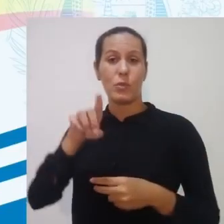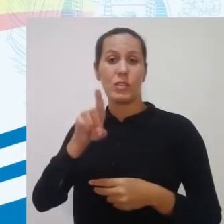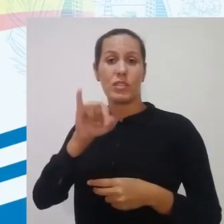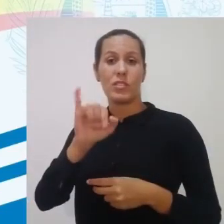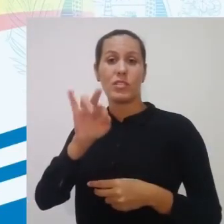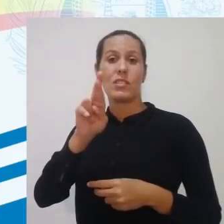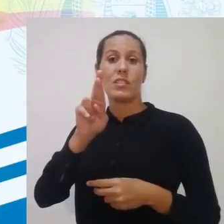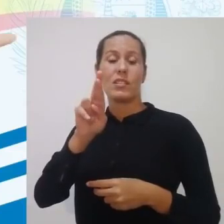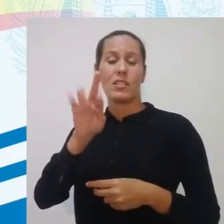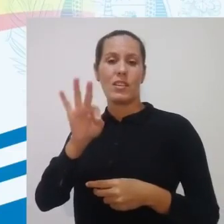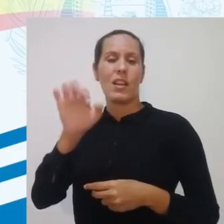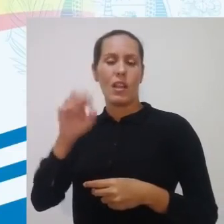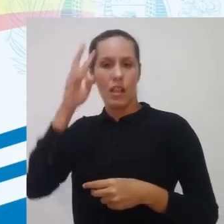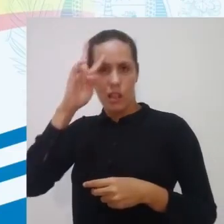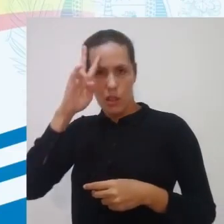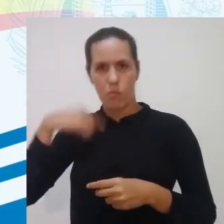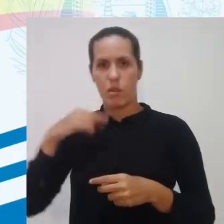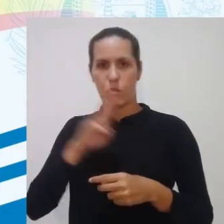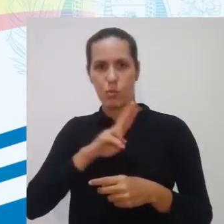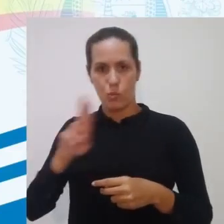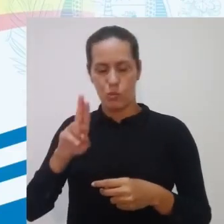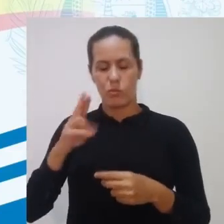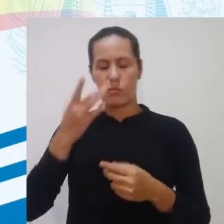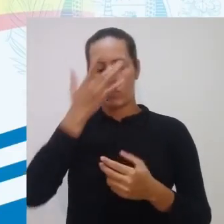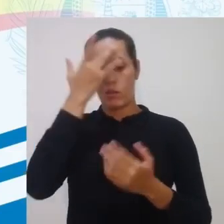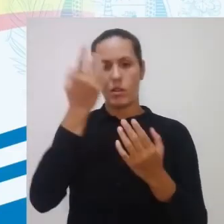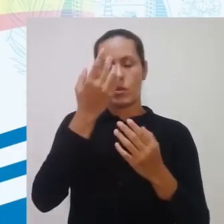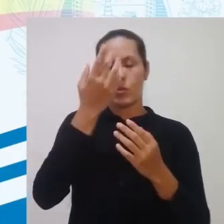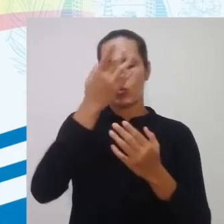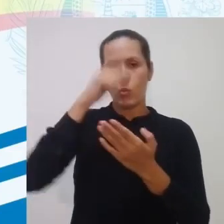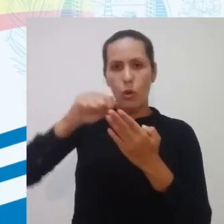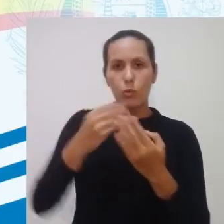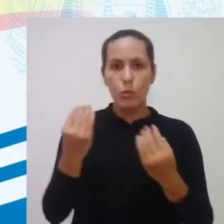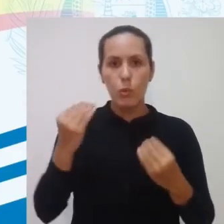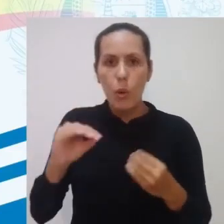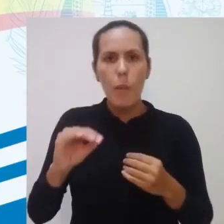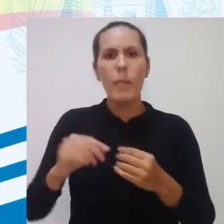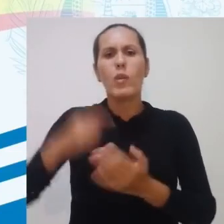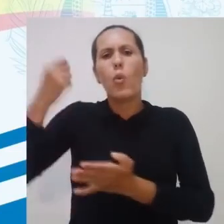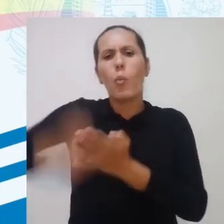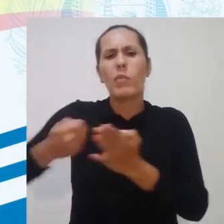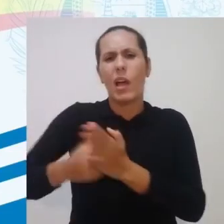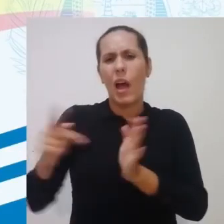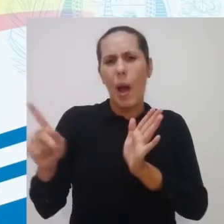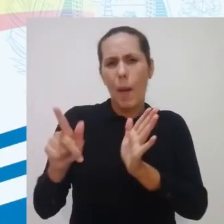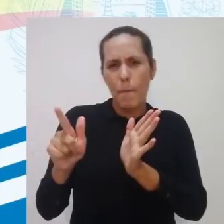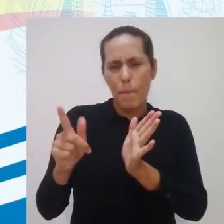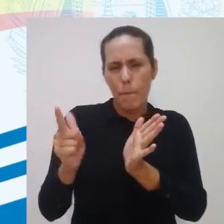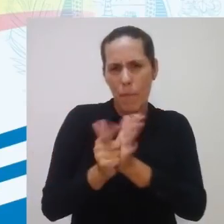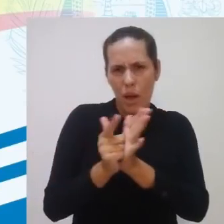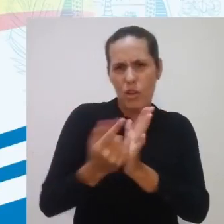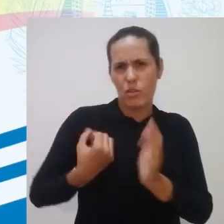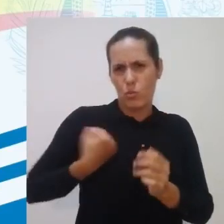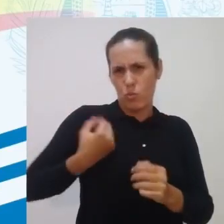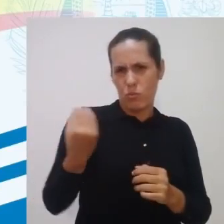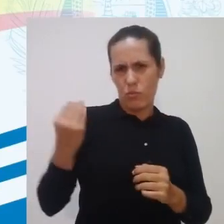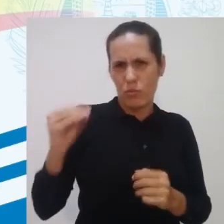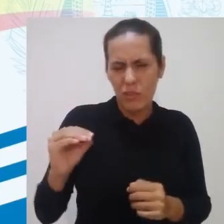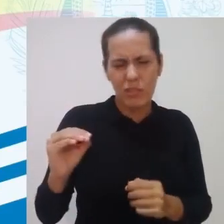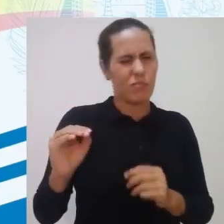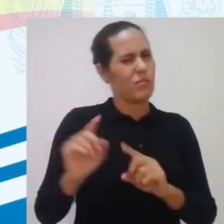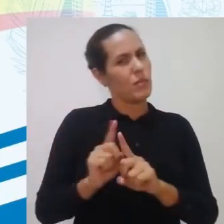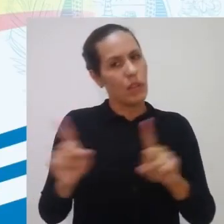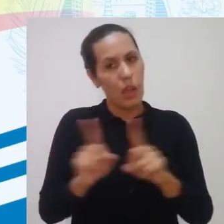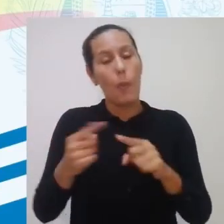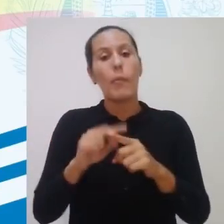importante também que você insira o nome do autor. E, no caso, a gente não é obrigado a citar a página, mas é